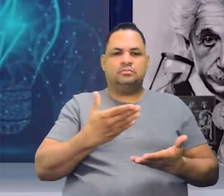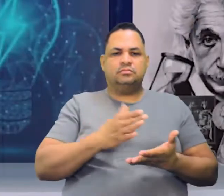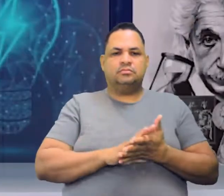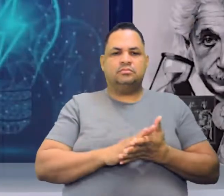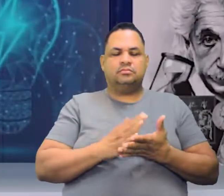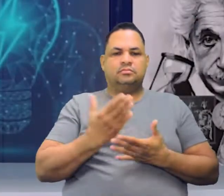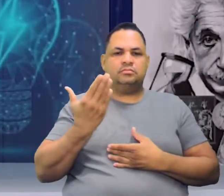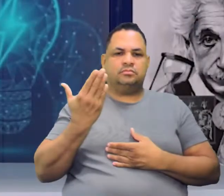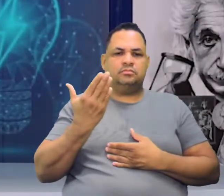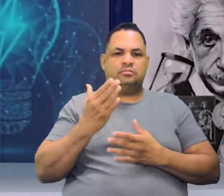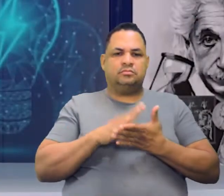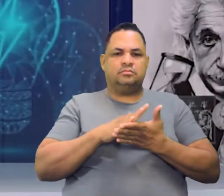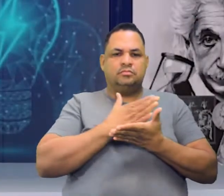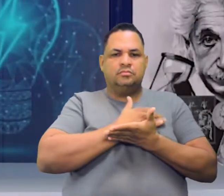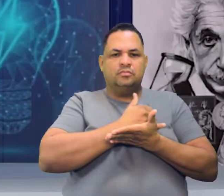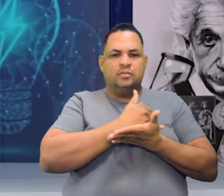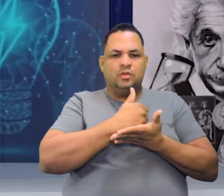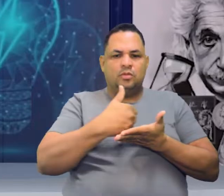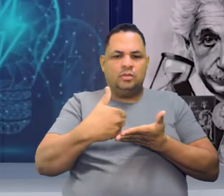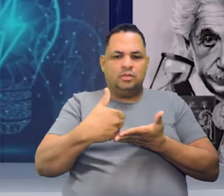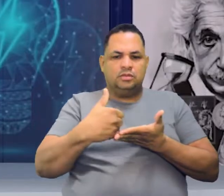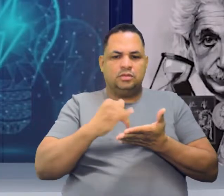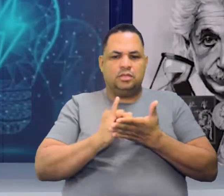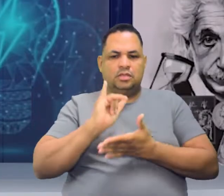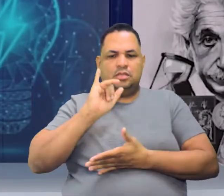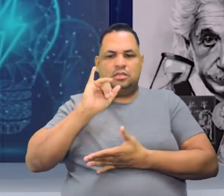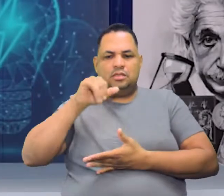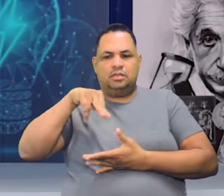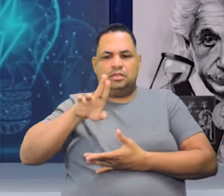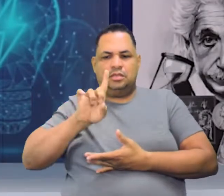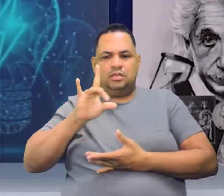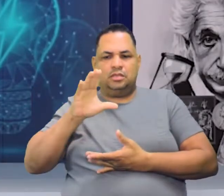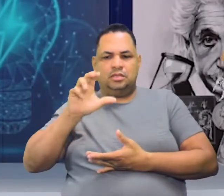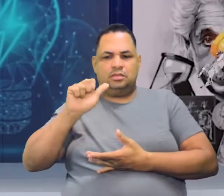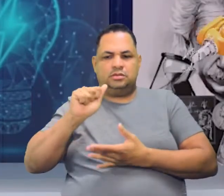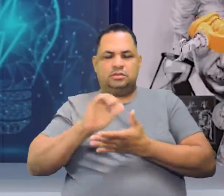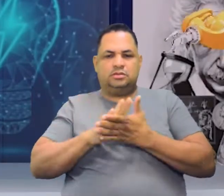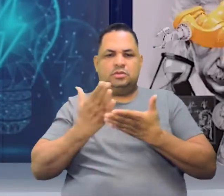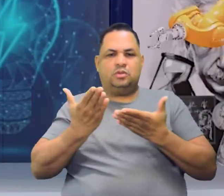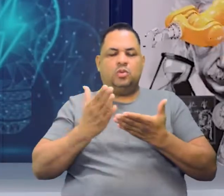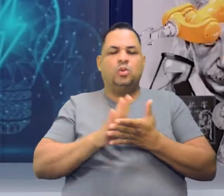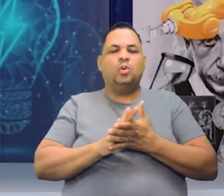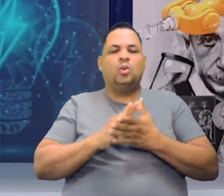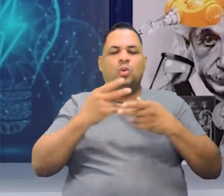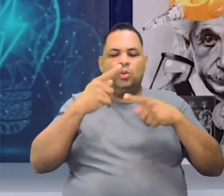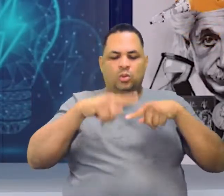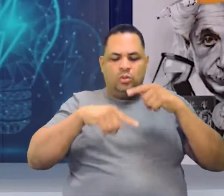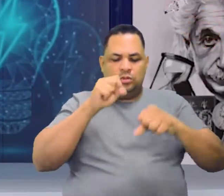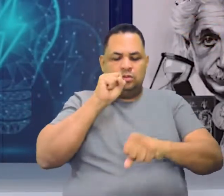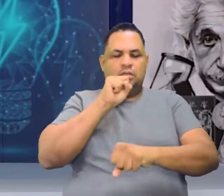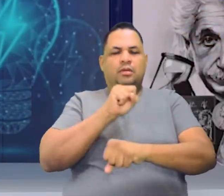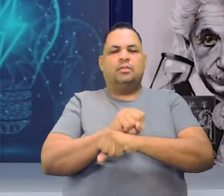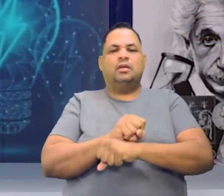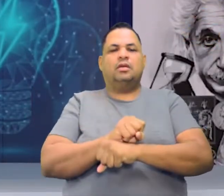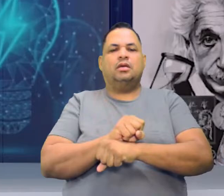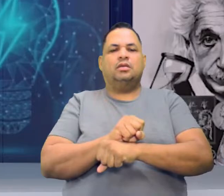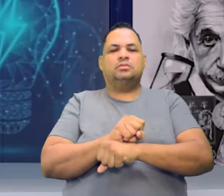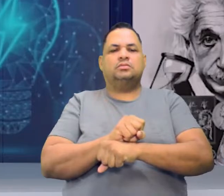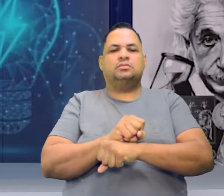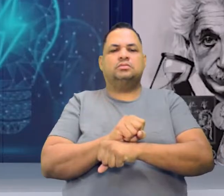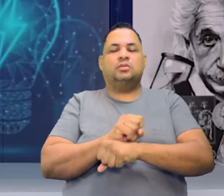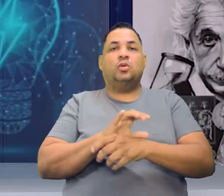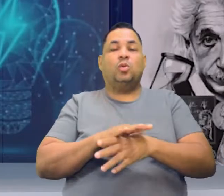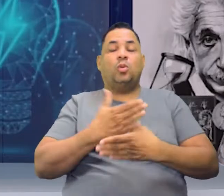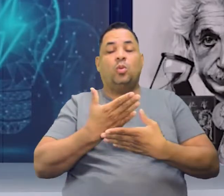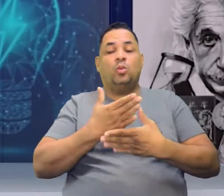vem aqui comigo do princípio da inércia, ou seja, o corpo ele vai estar lá em repouso, bonitinho, tá? Ou em